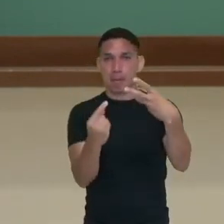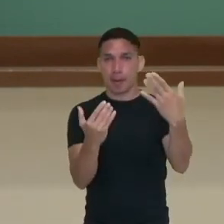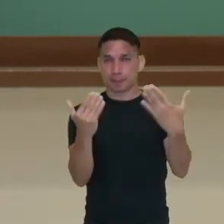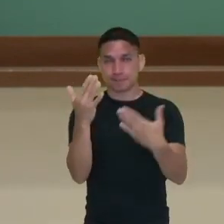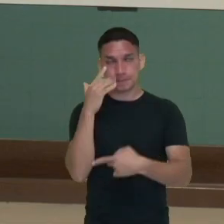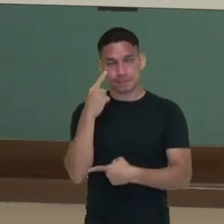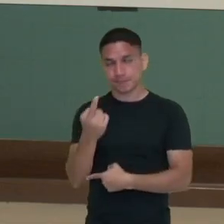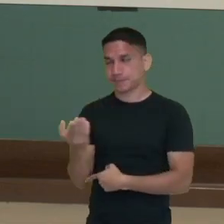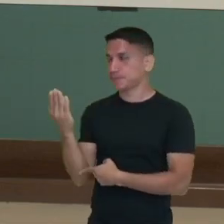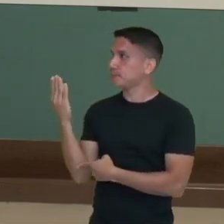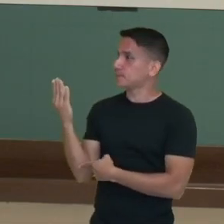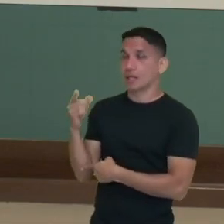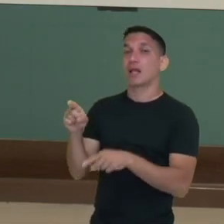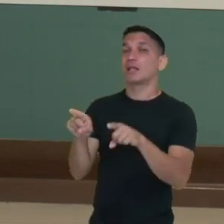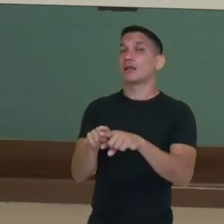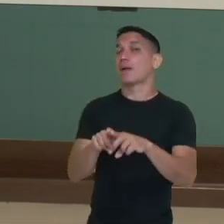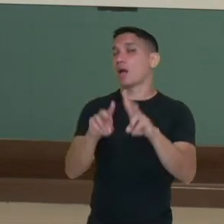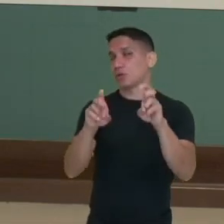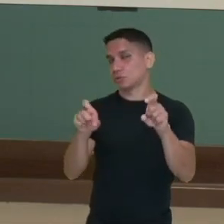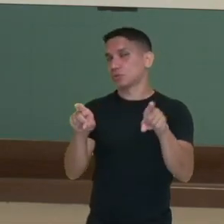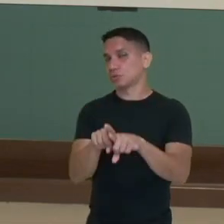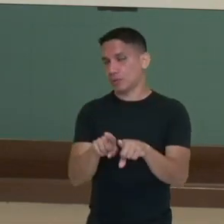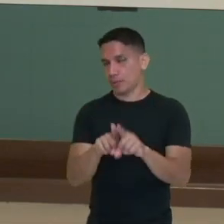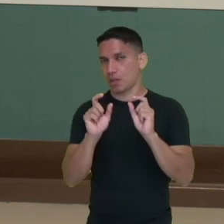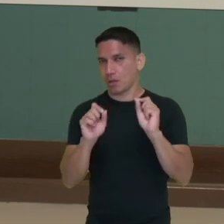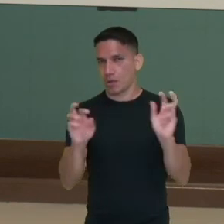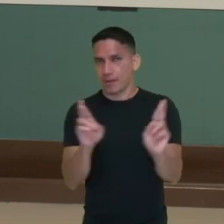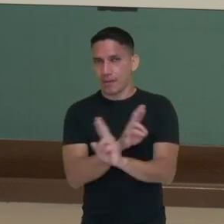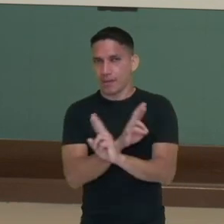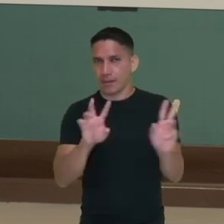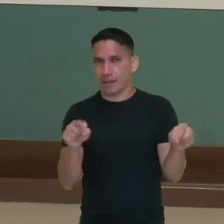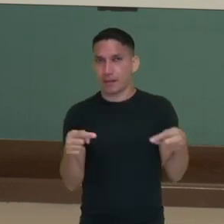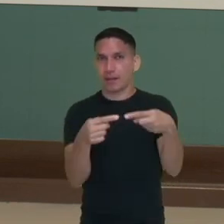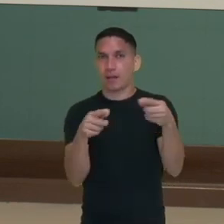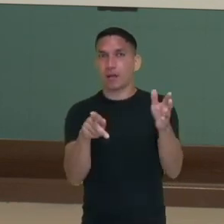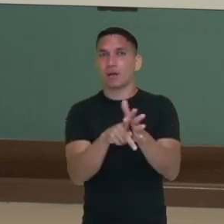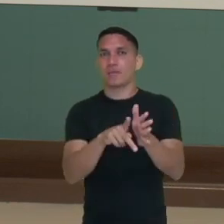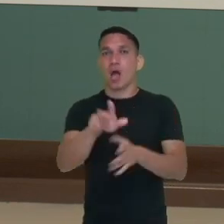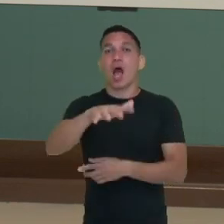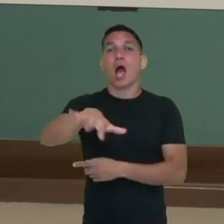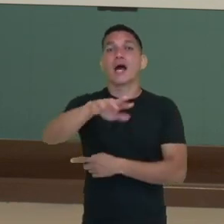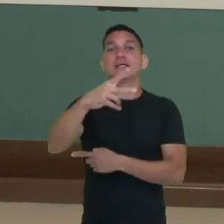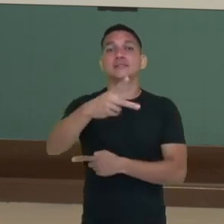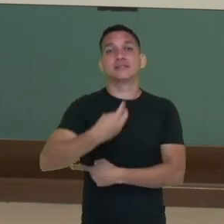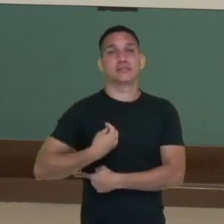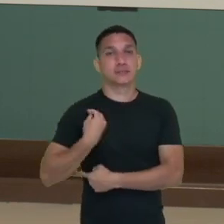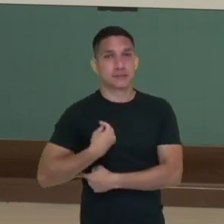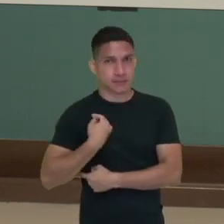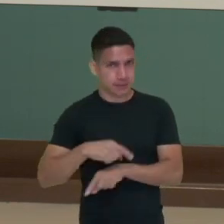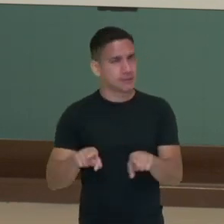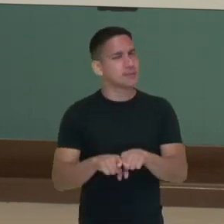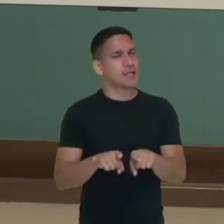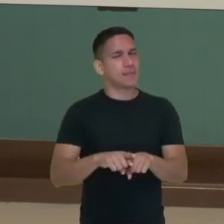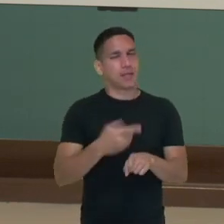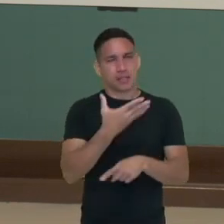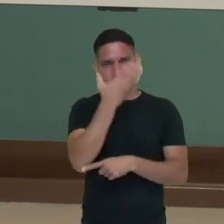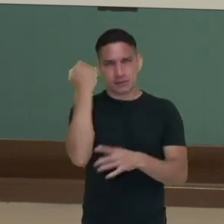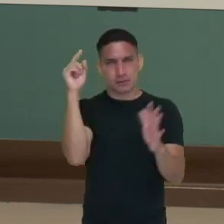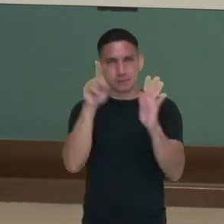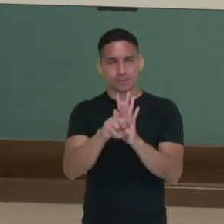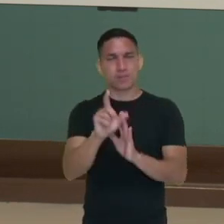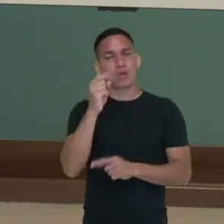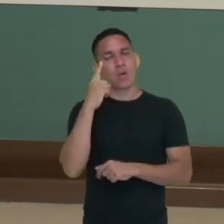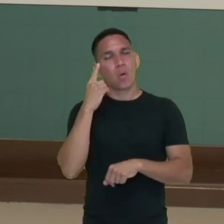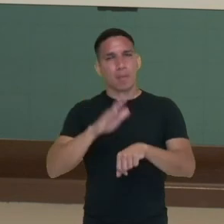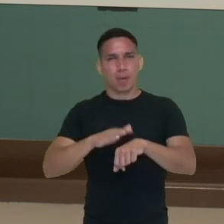olha só. E também tem a ver também com a comparação com a região onde você mora, né? Acabei esquecendo de falar isso aí na hora da pergunta, né? Mas